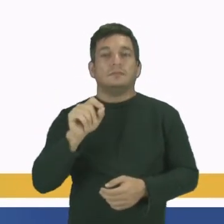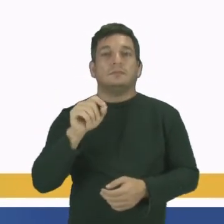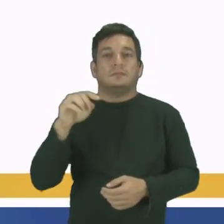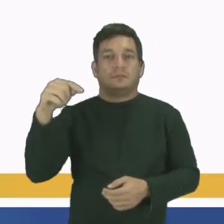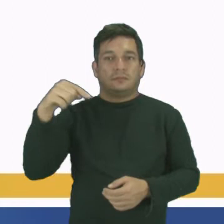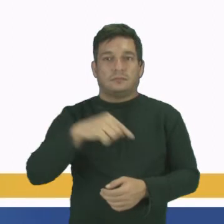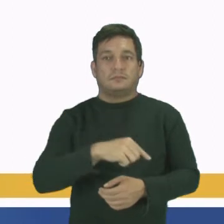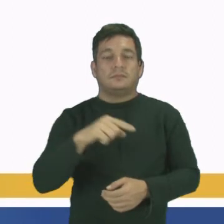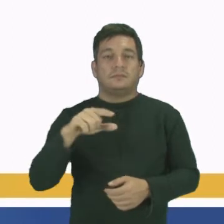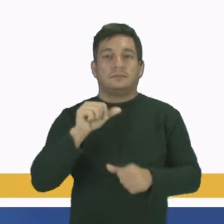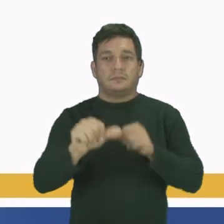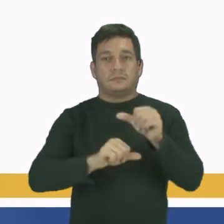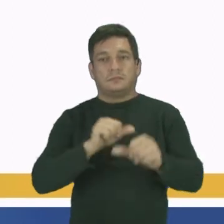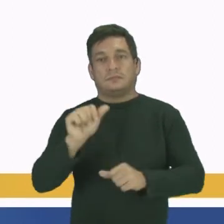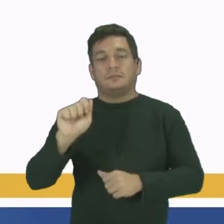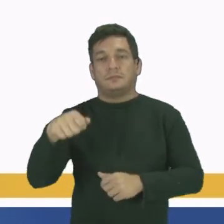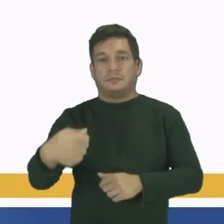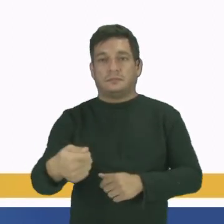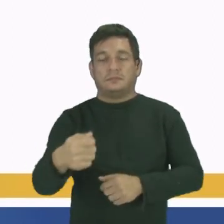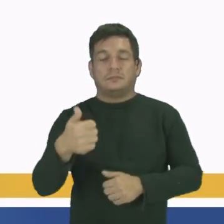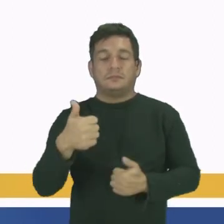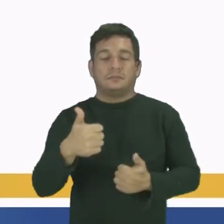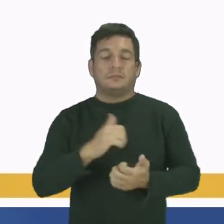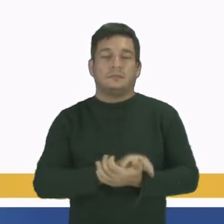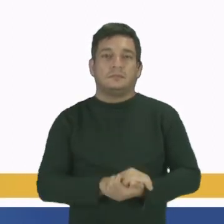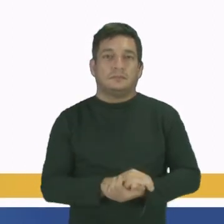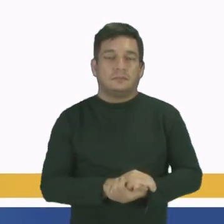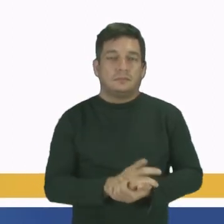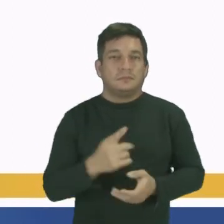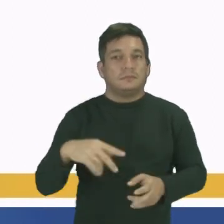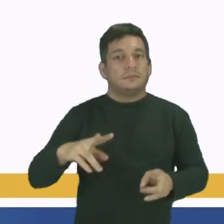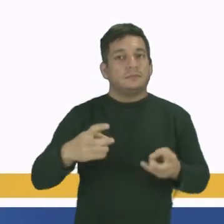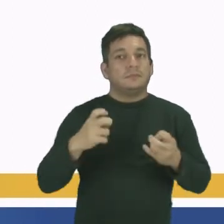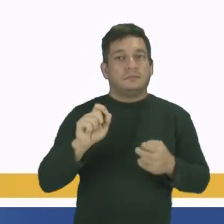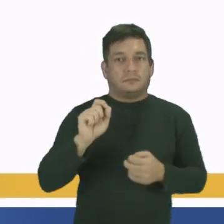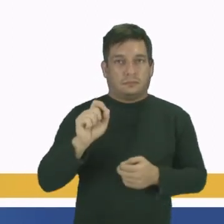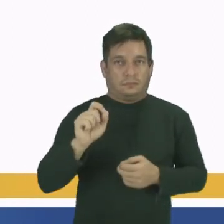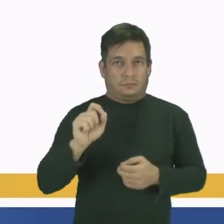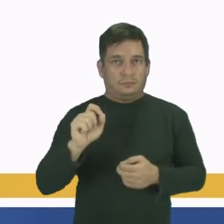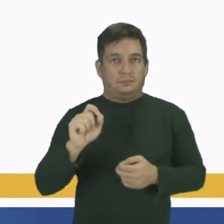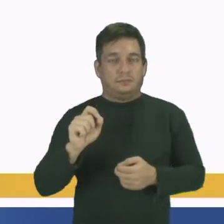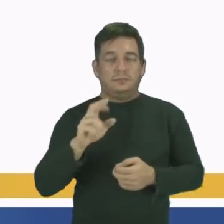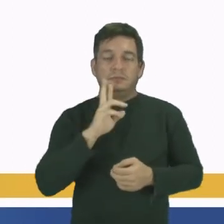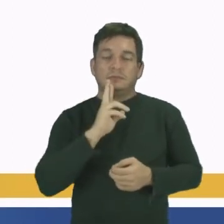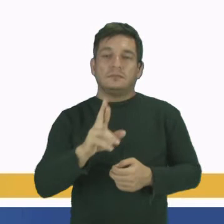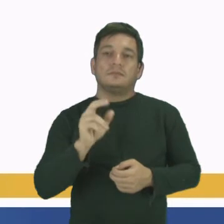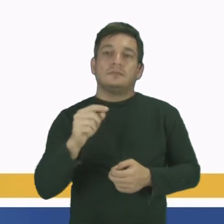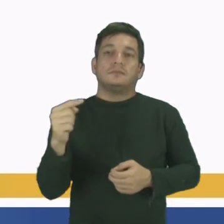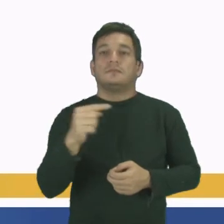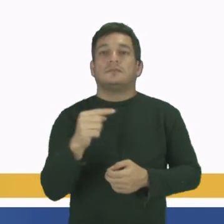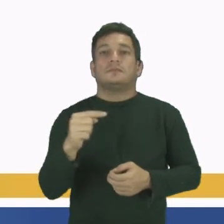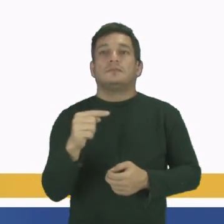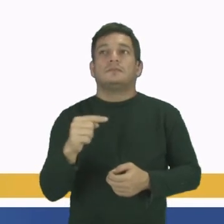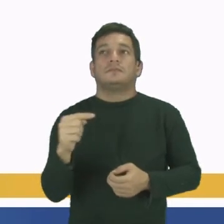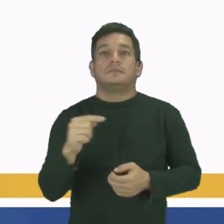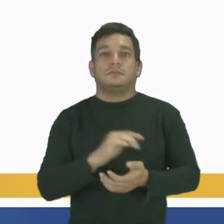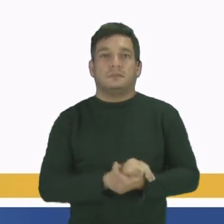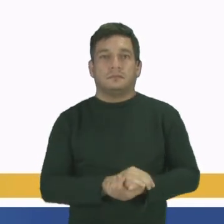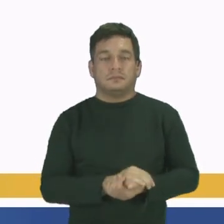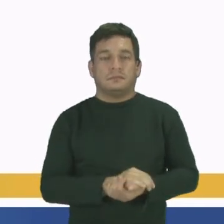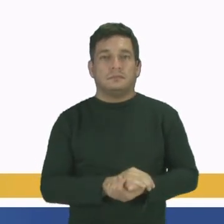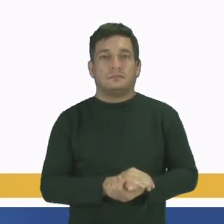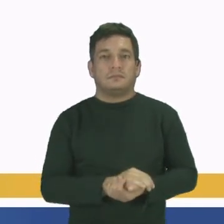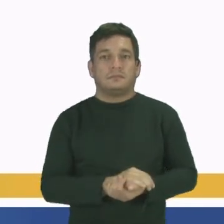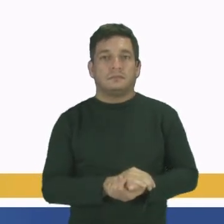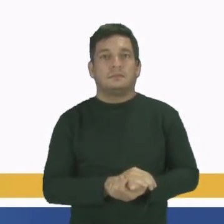diagonal, ela troca-se o sinal, certo? Então, perceba que o resultado seria negativo, mas